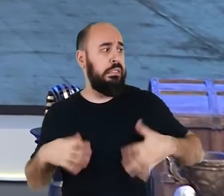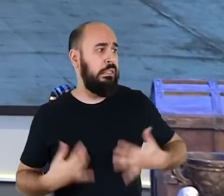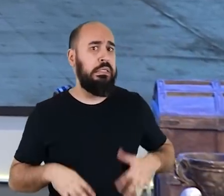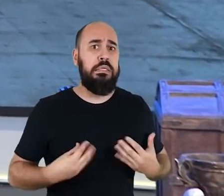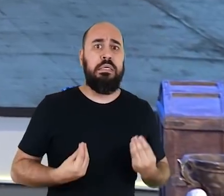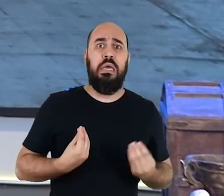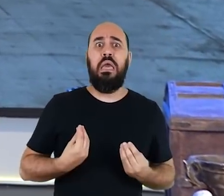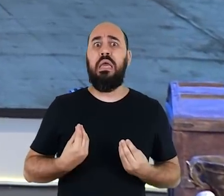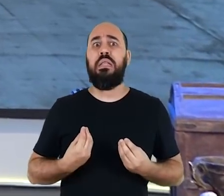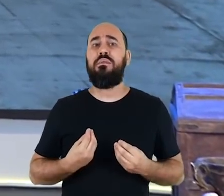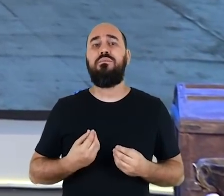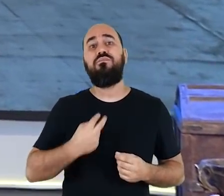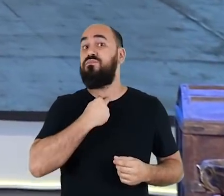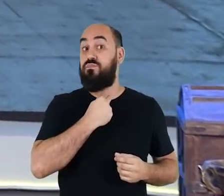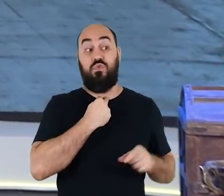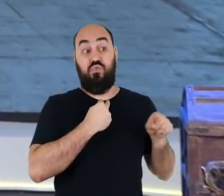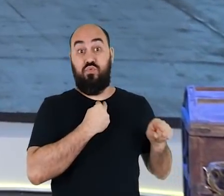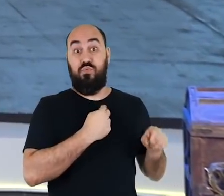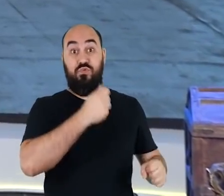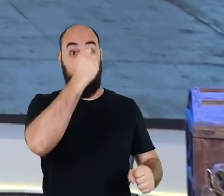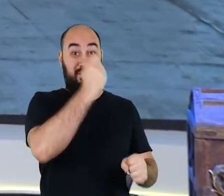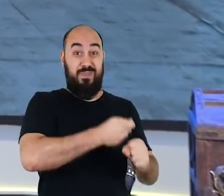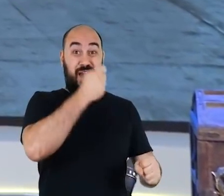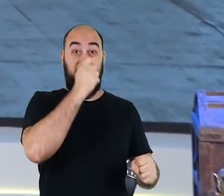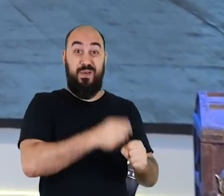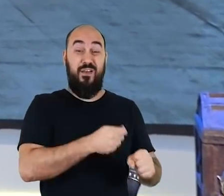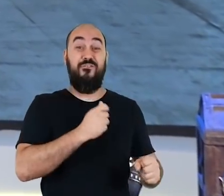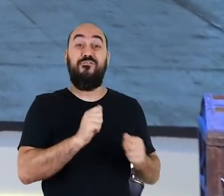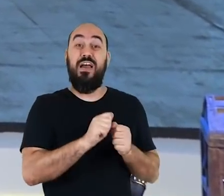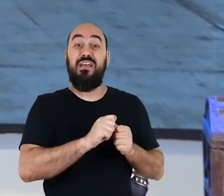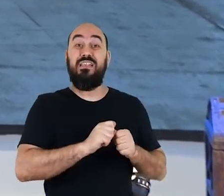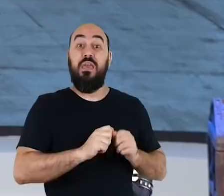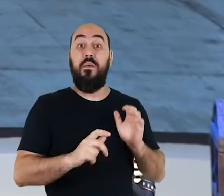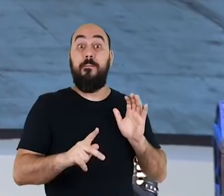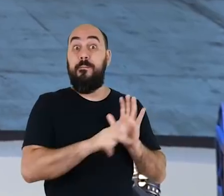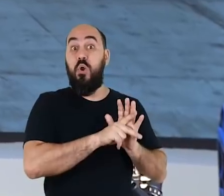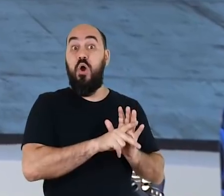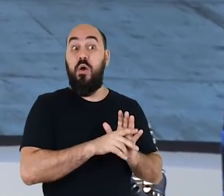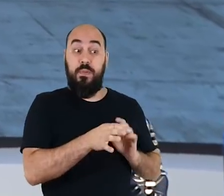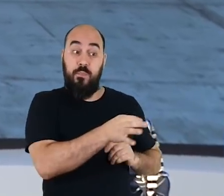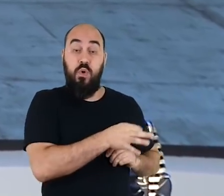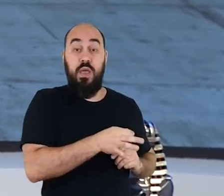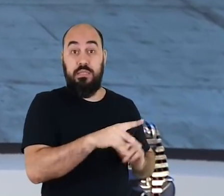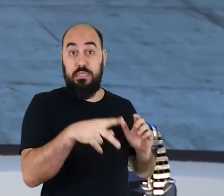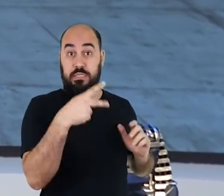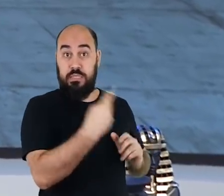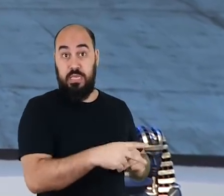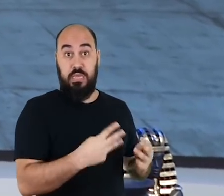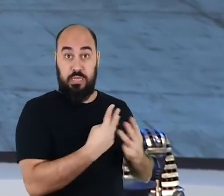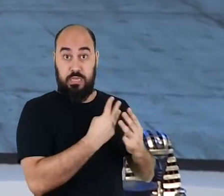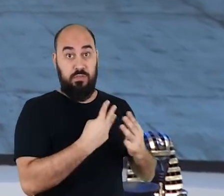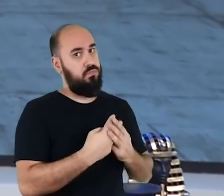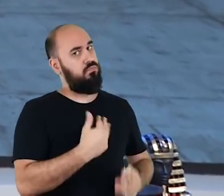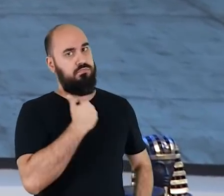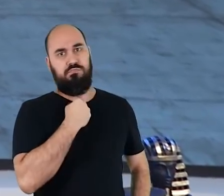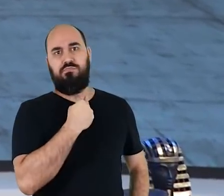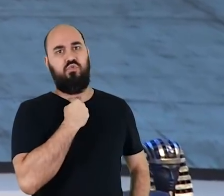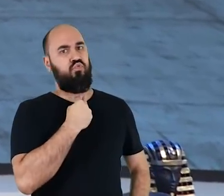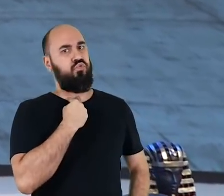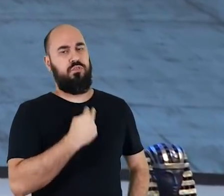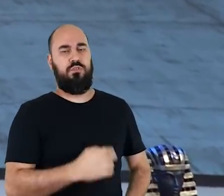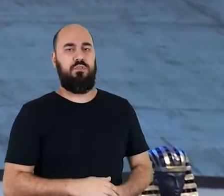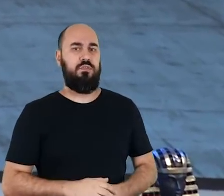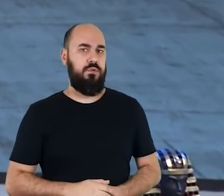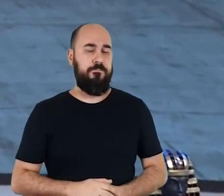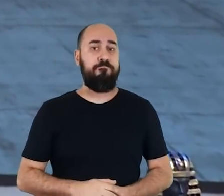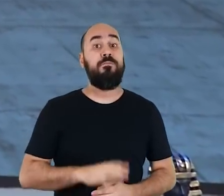época romana de cunhar suas próprias moedas, eu digo naquela época ali após a morte de Herodes o Grande, eles não podiam cunhar moedas por um